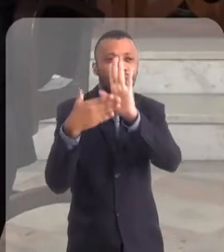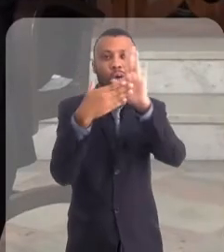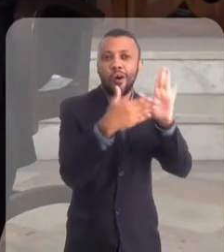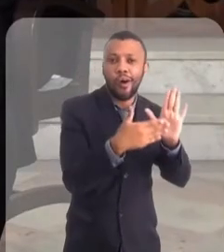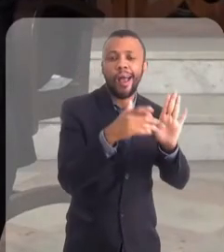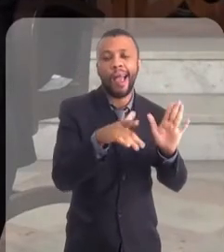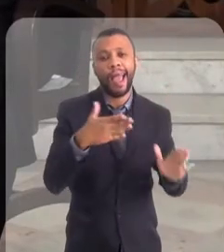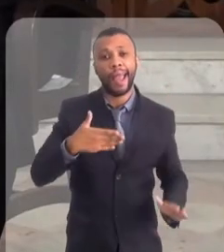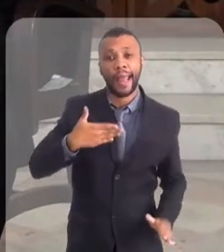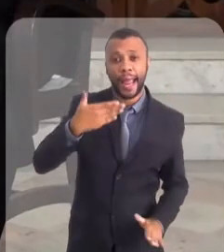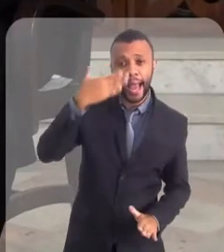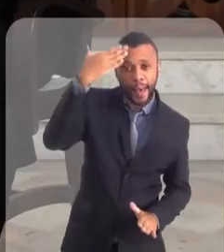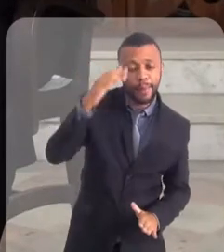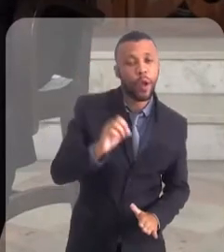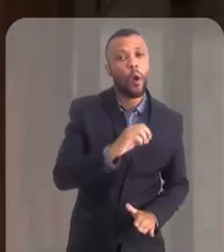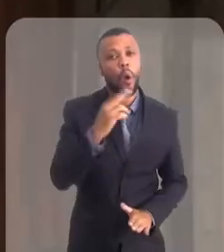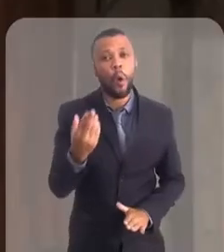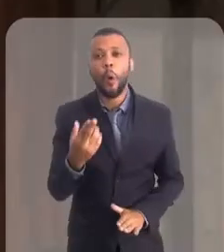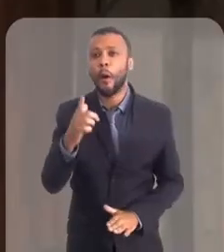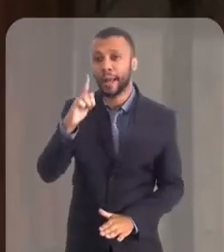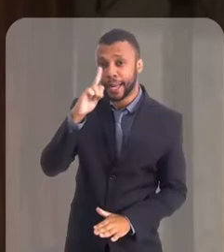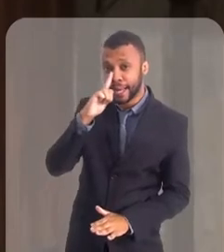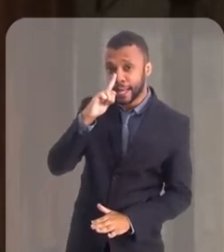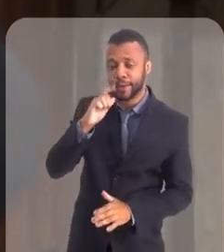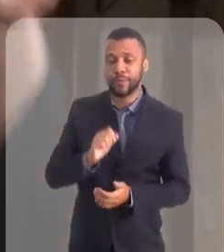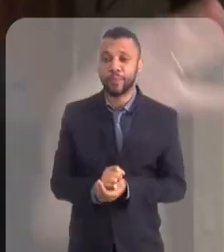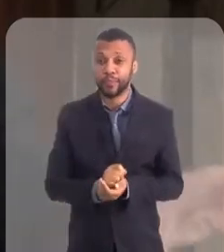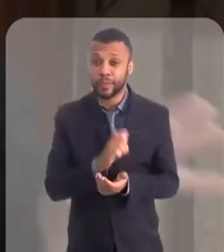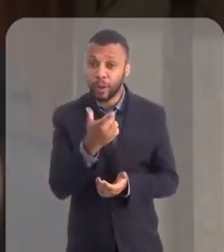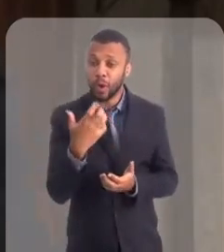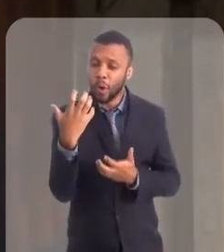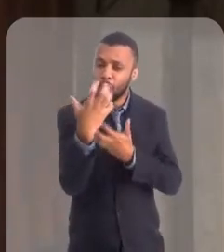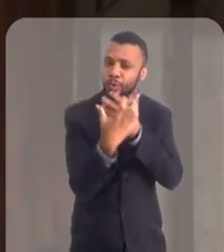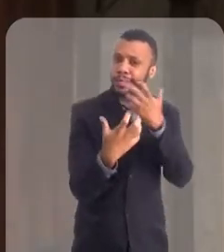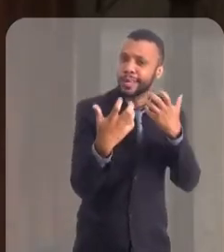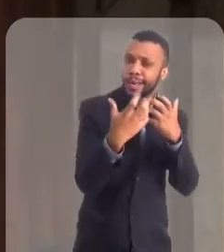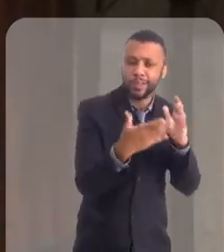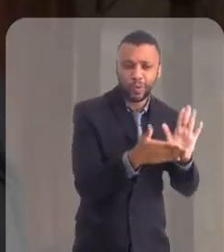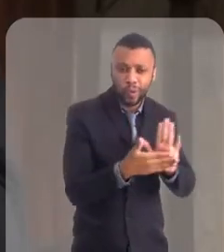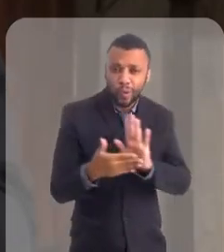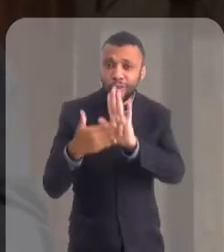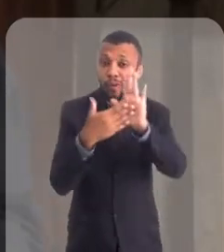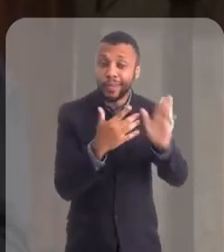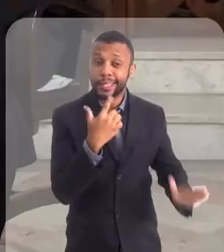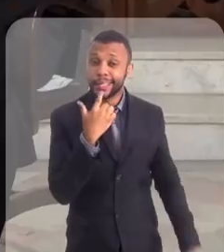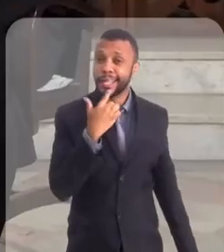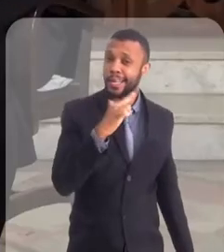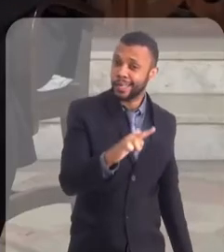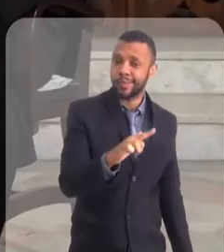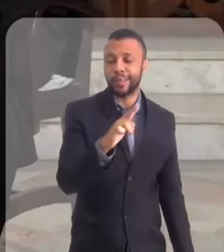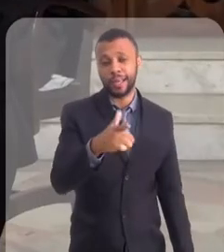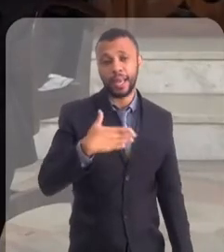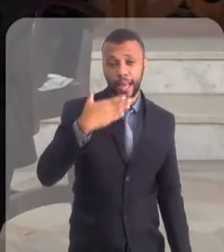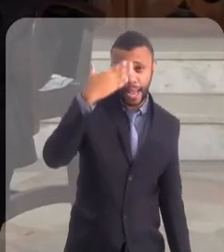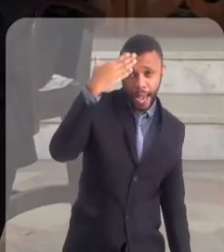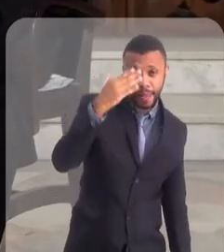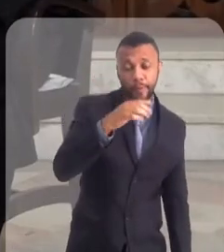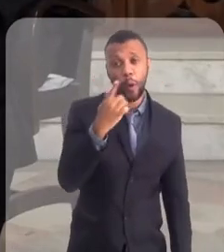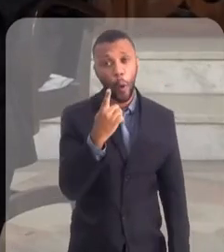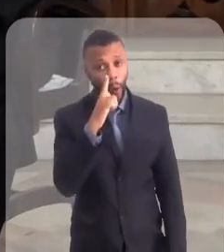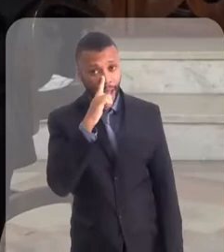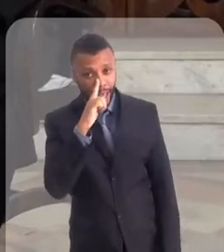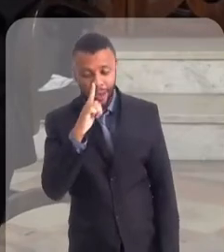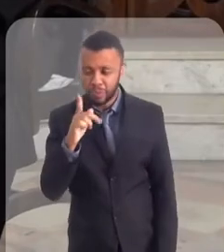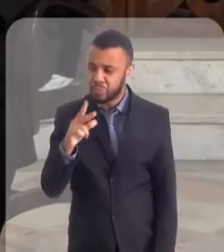em árabe ou grego. Então, os cantos em árabe e grego e a maior parte da missa em português. Então, deixa eu ver se eu